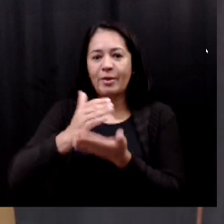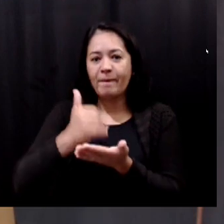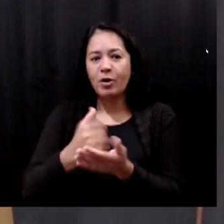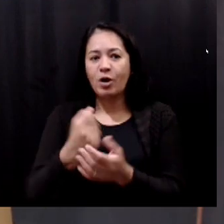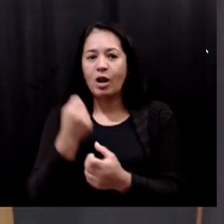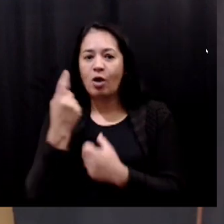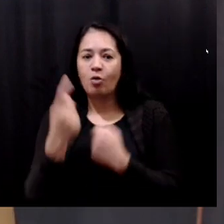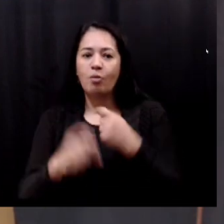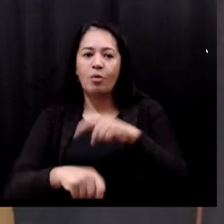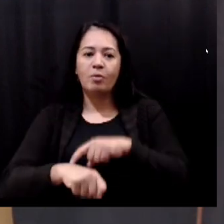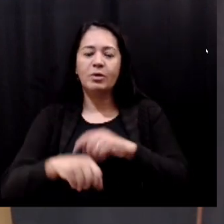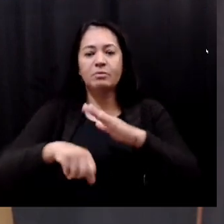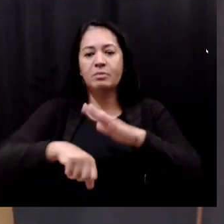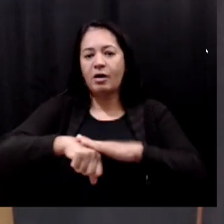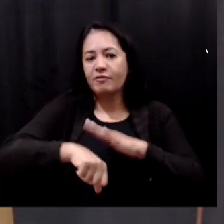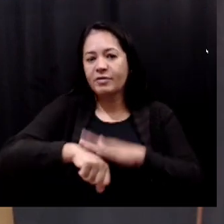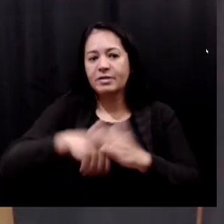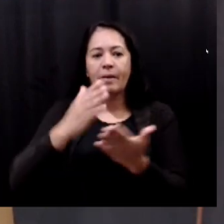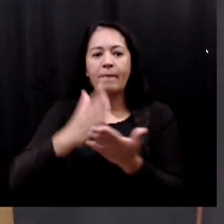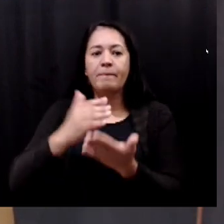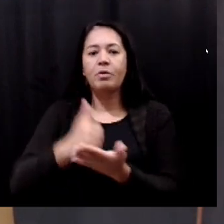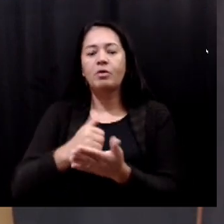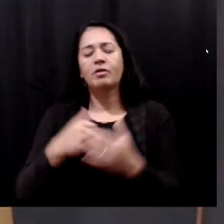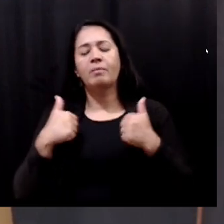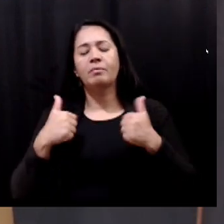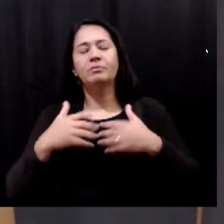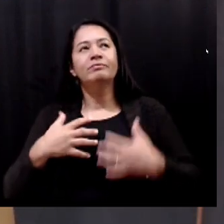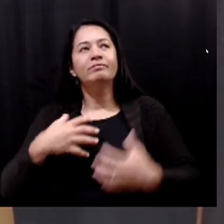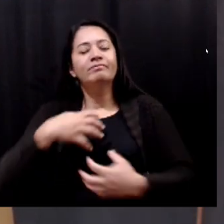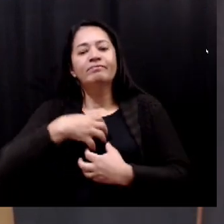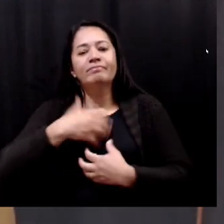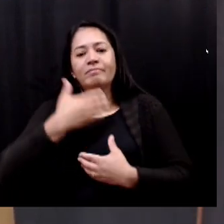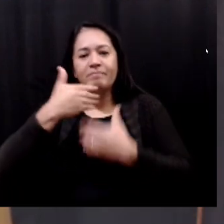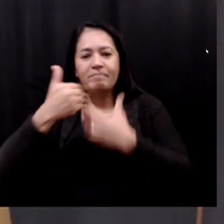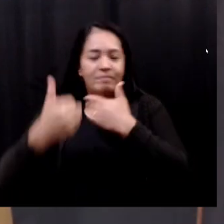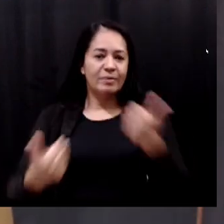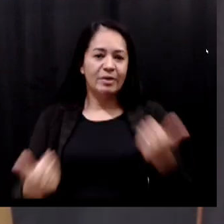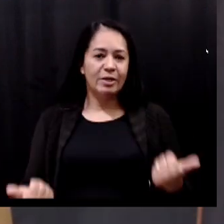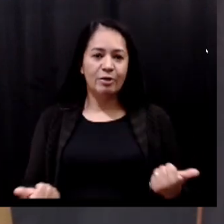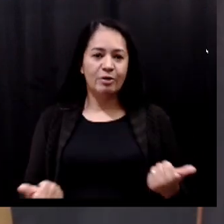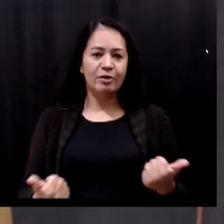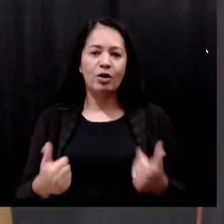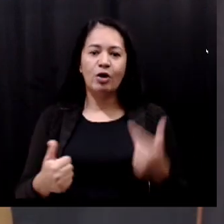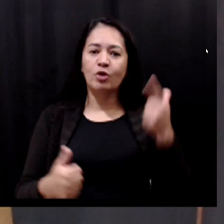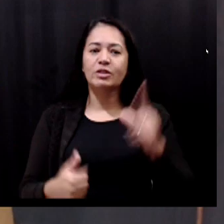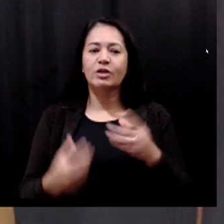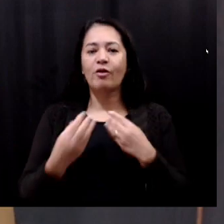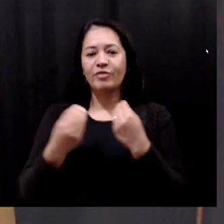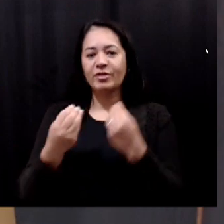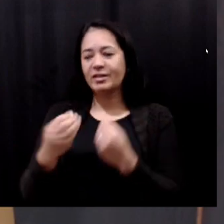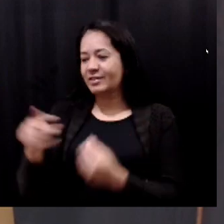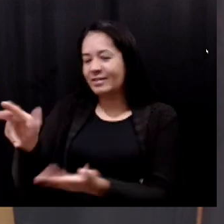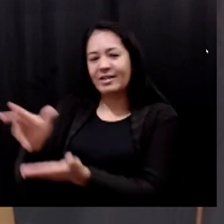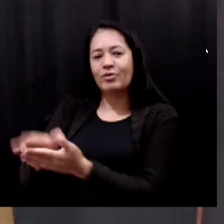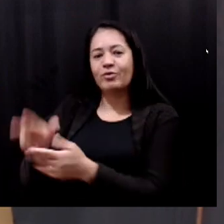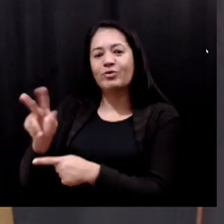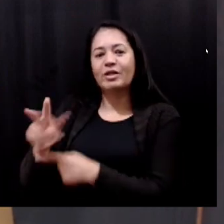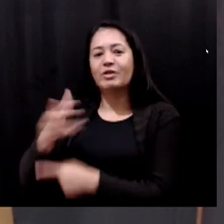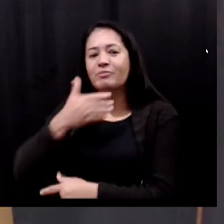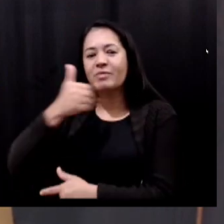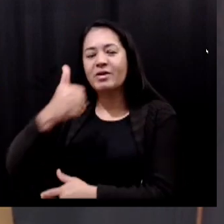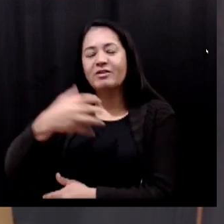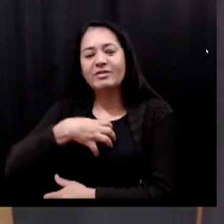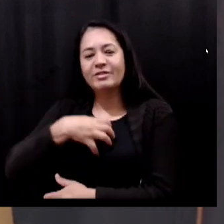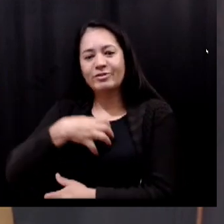fazer bolo, para ficar bem, para se realinhar novamente, para poder oferecer aquele cuidado para a pessoa. Atualmente